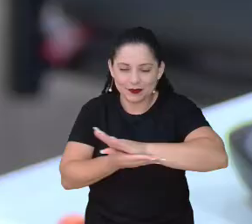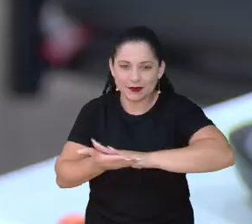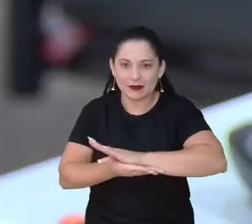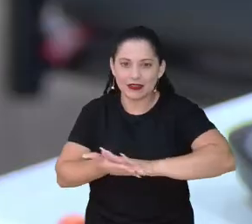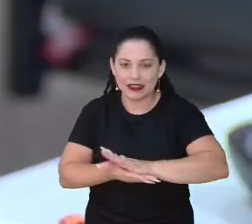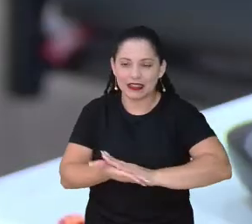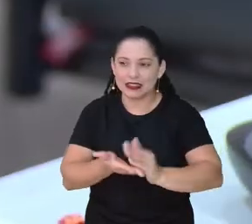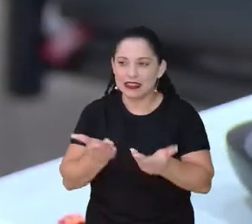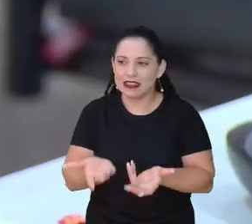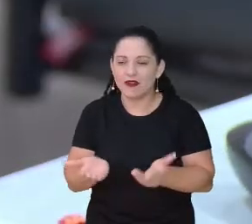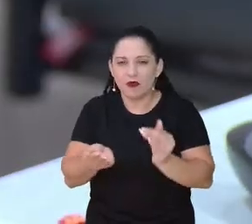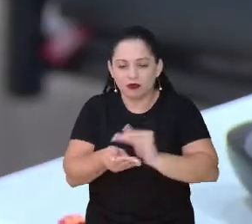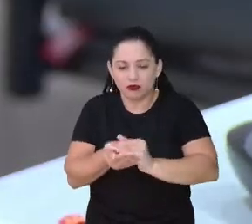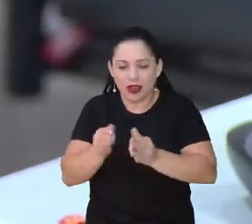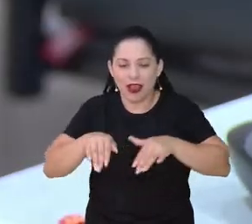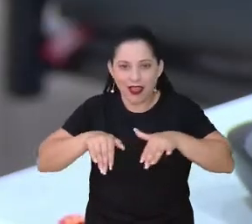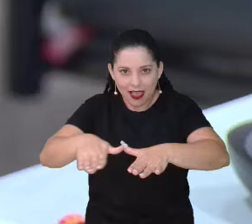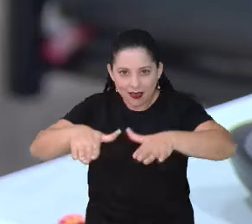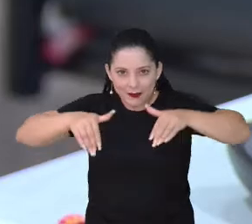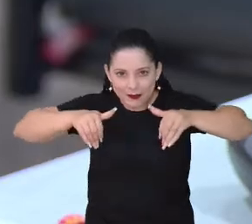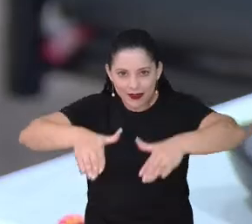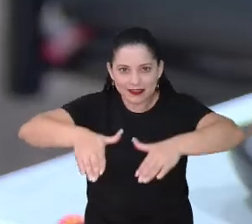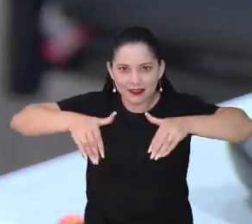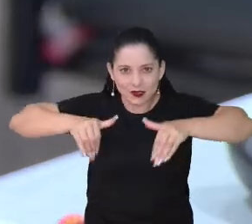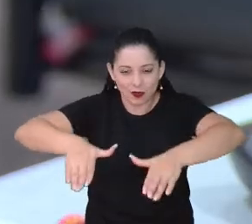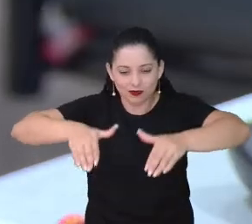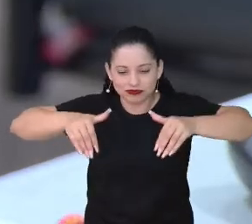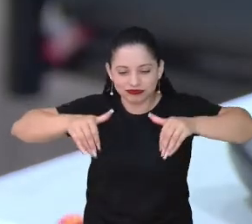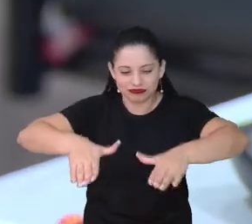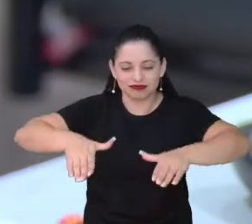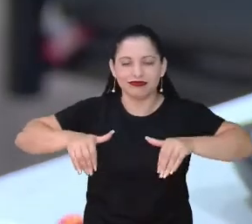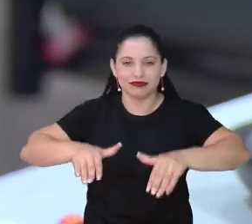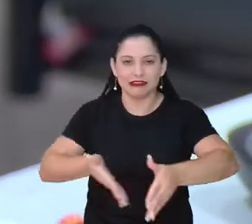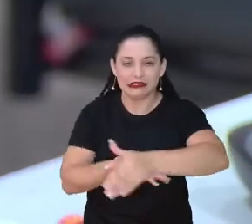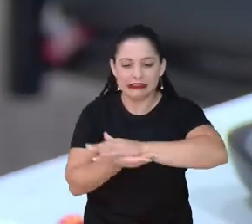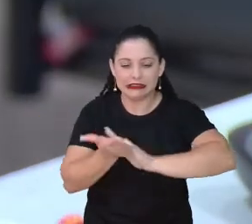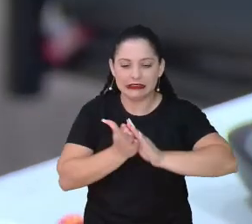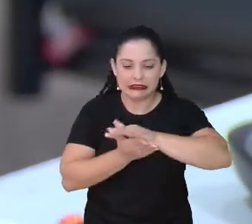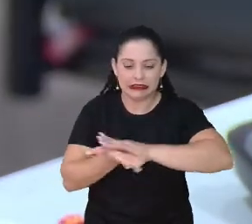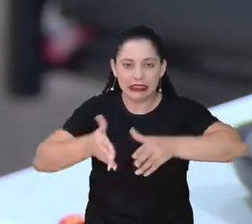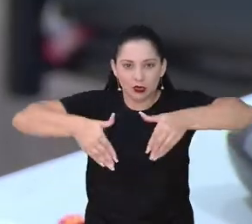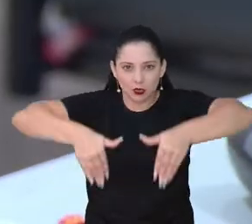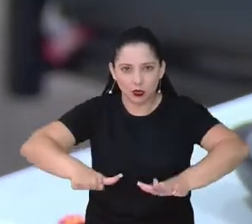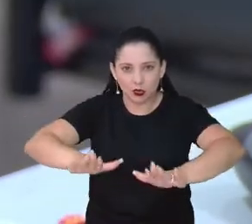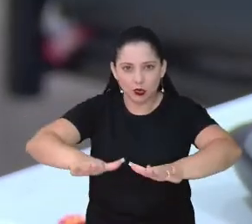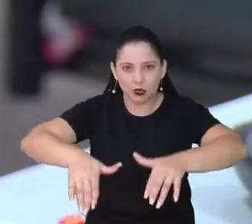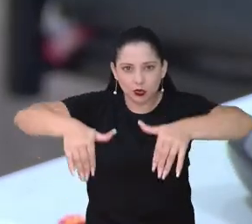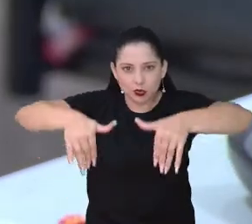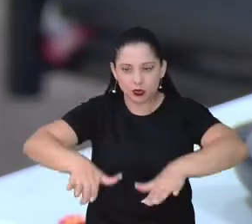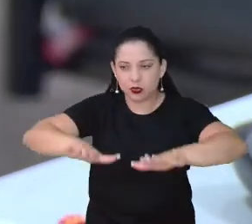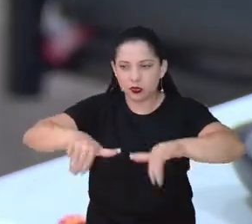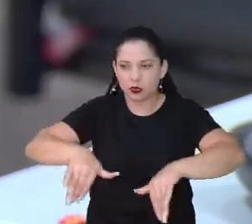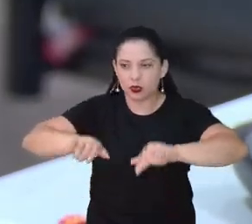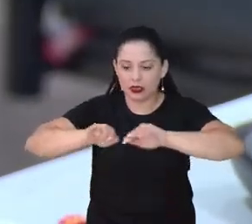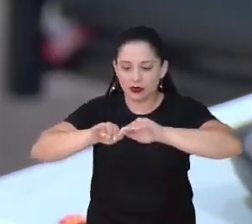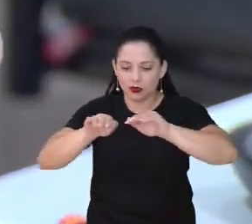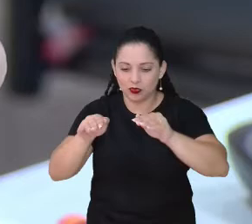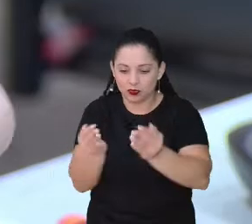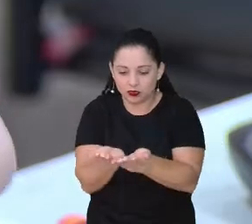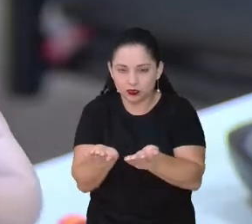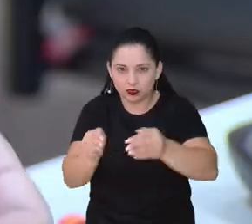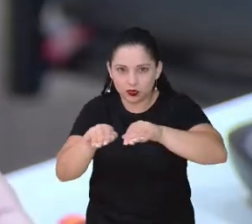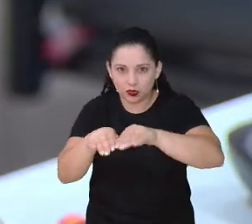fazer um pastel. Amassei bem e olha o que eu tenho aqui para mostrar. Aqui eu fiz com massa de